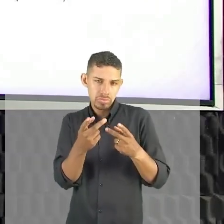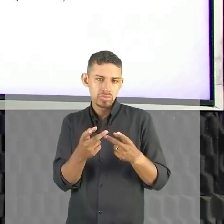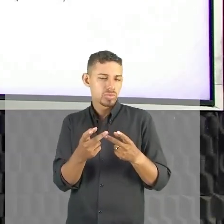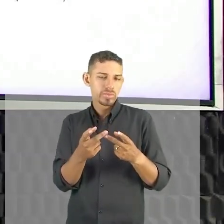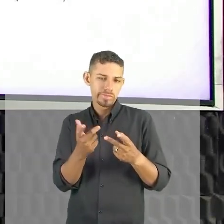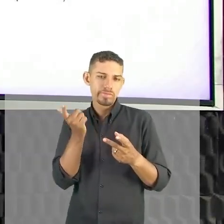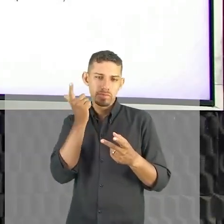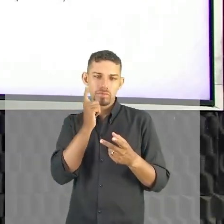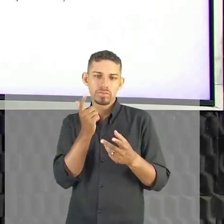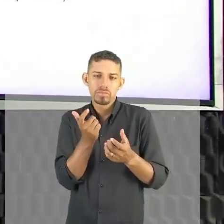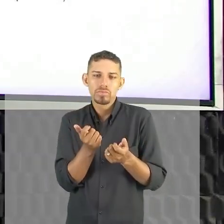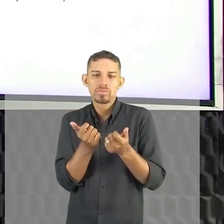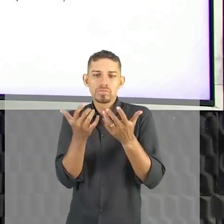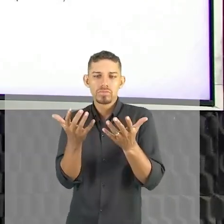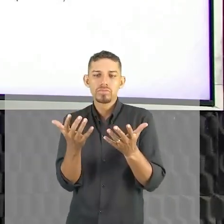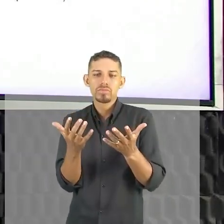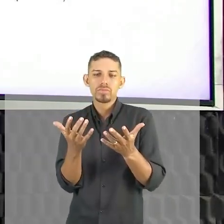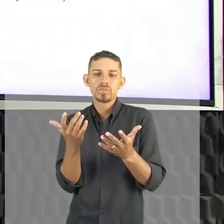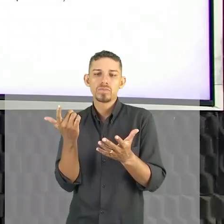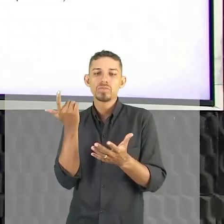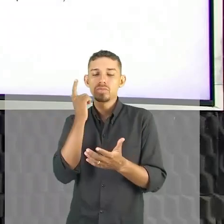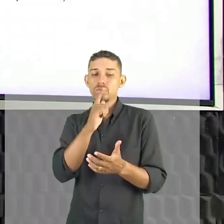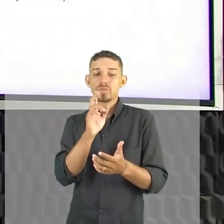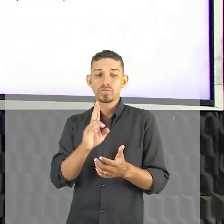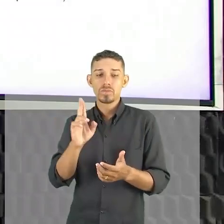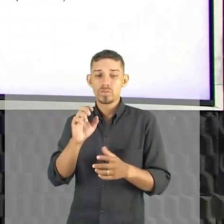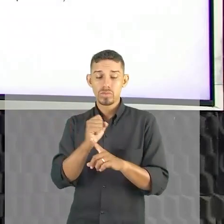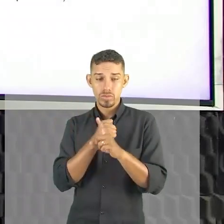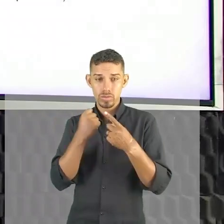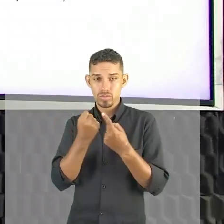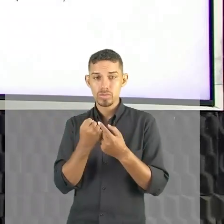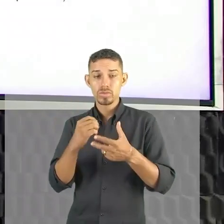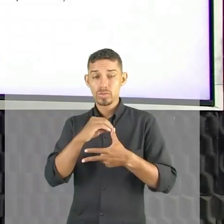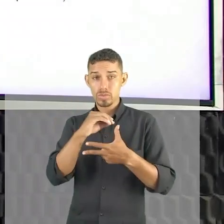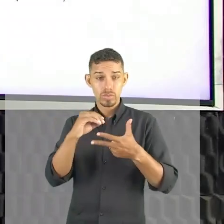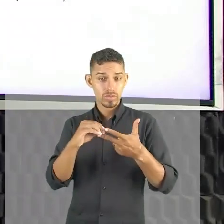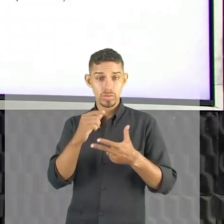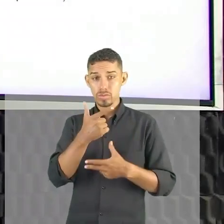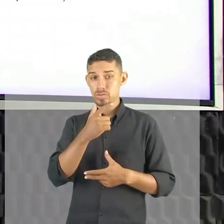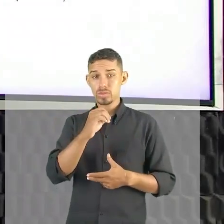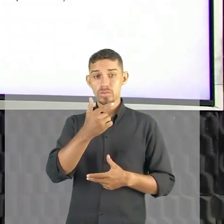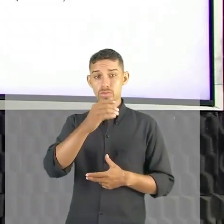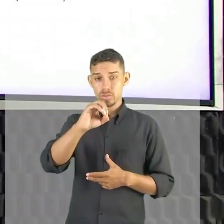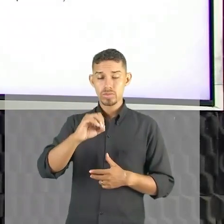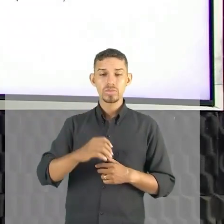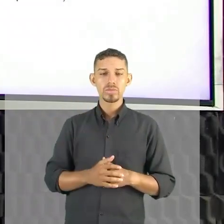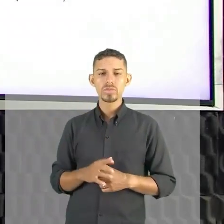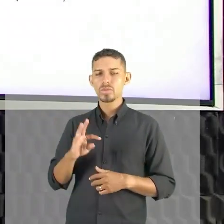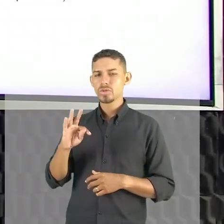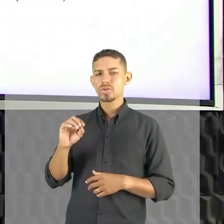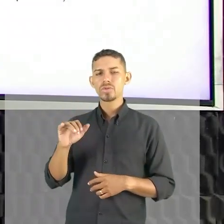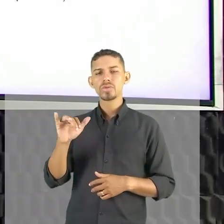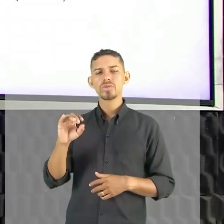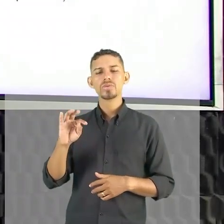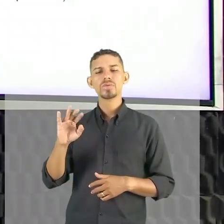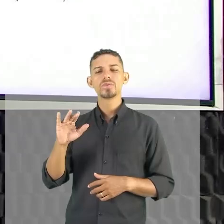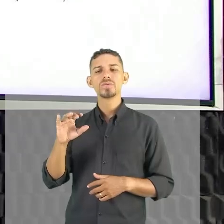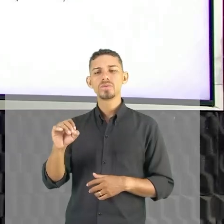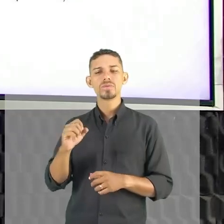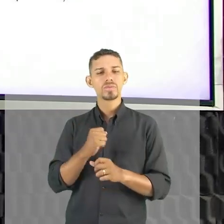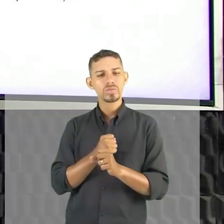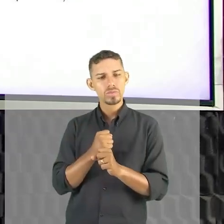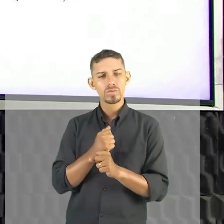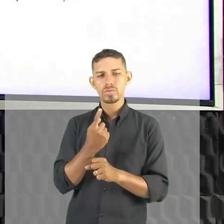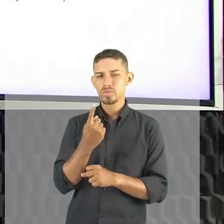eram, então, oferecidos para o consumo da sociedade. Enem 2020, o toyotismo, a partir de 1970,